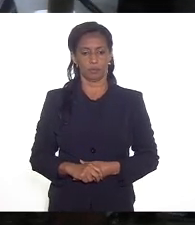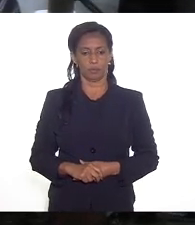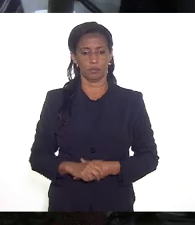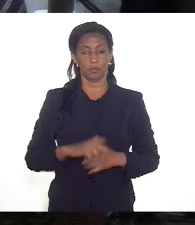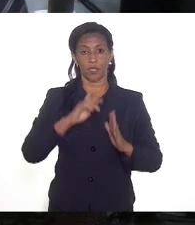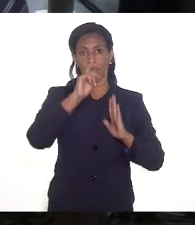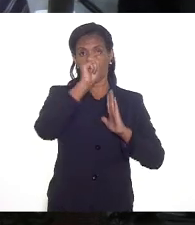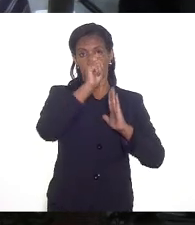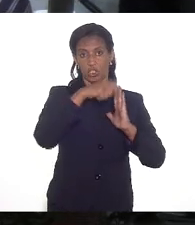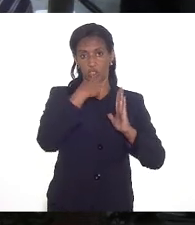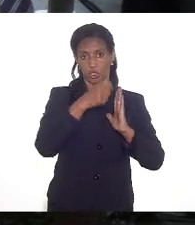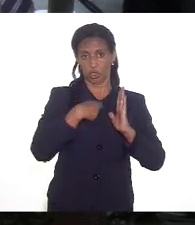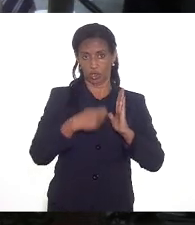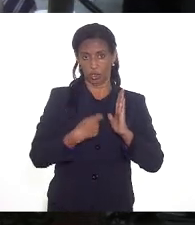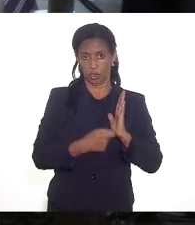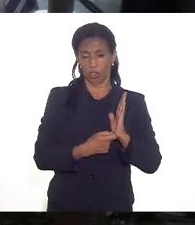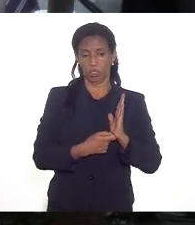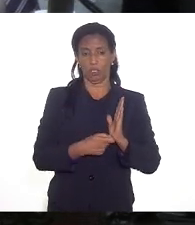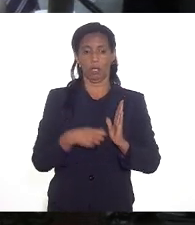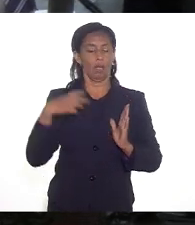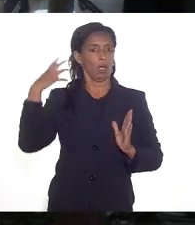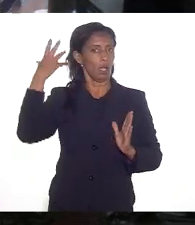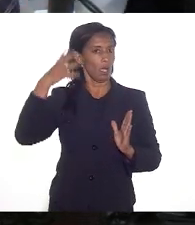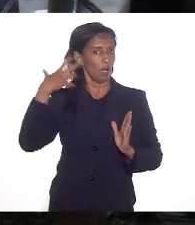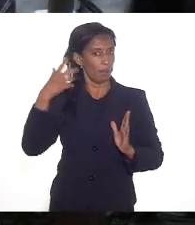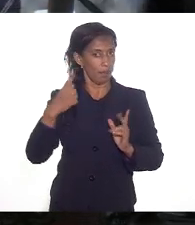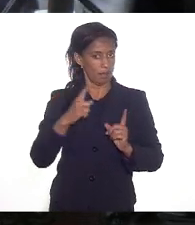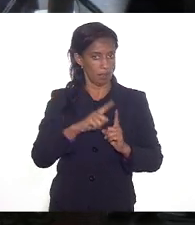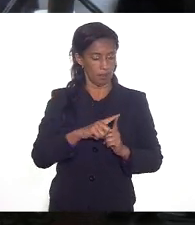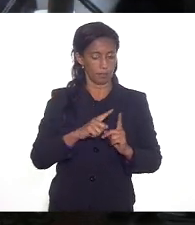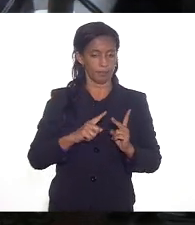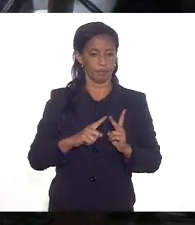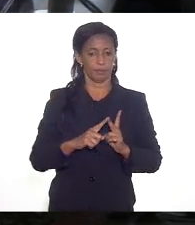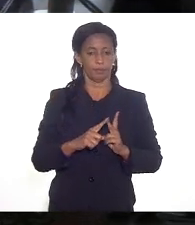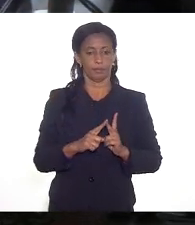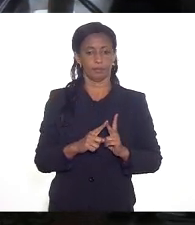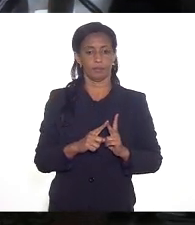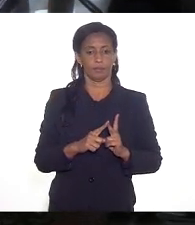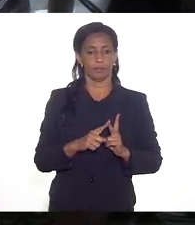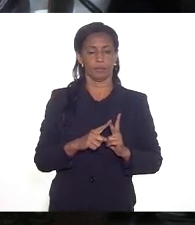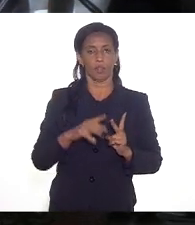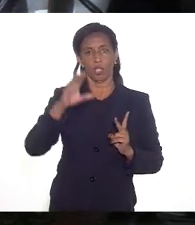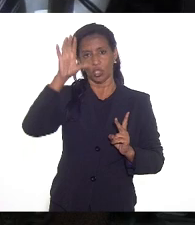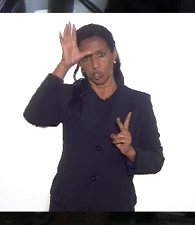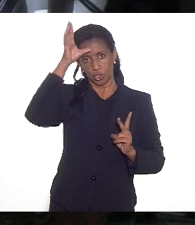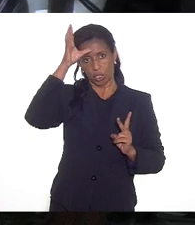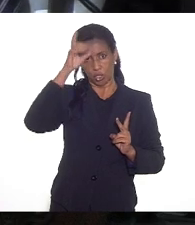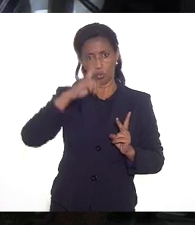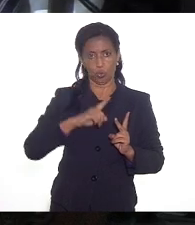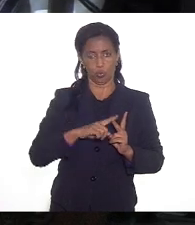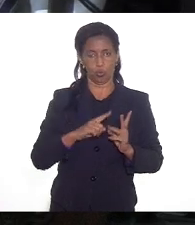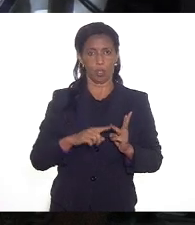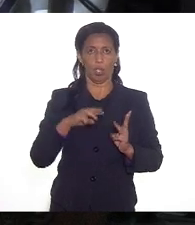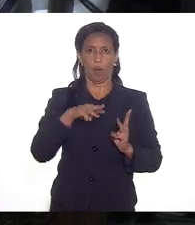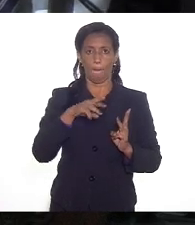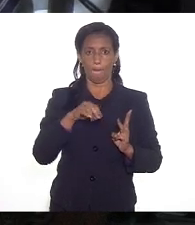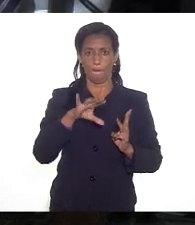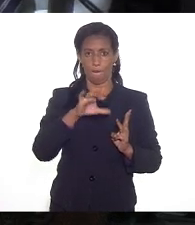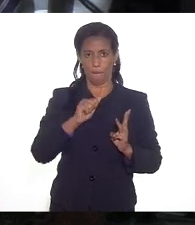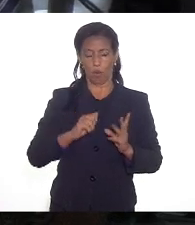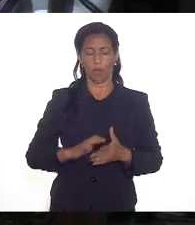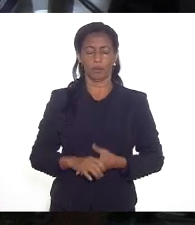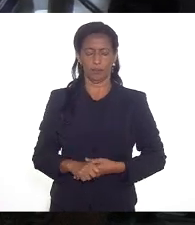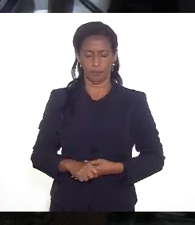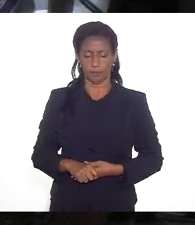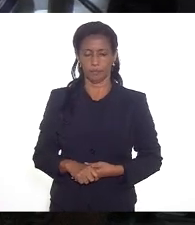até o deputado Marcelo cabeleireiro para declarar e a deputado a tia Júlia agora a deputado amônia para